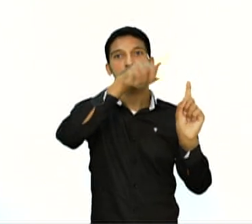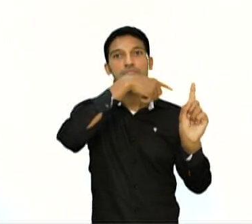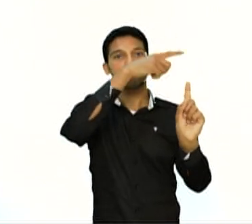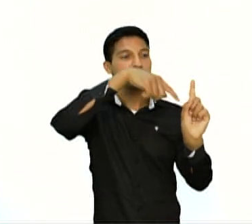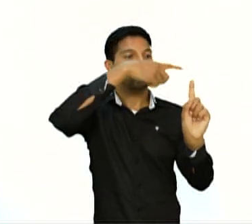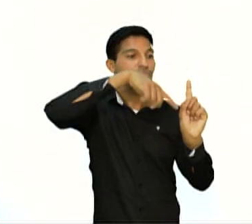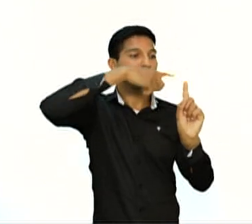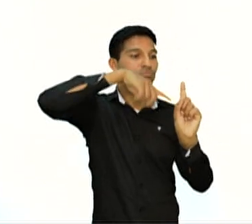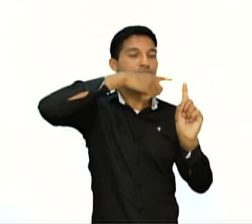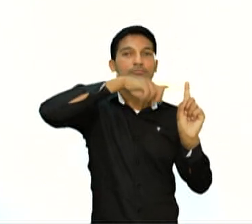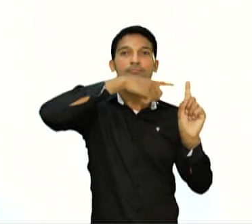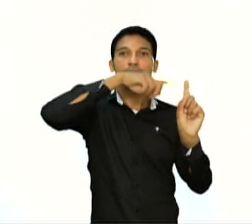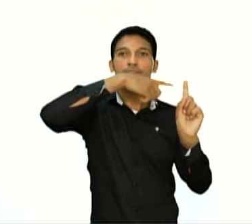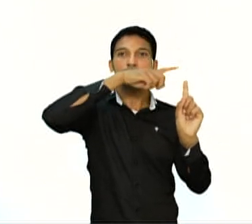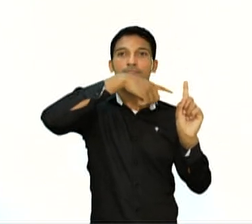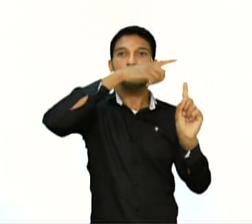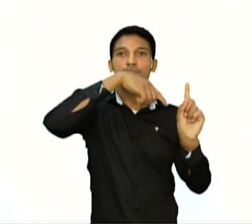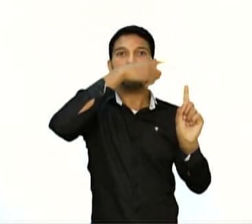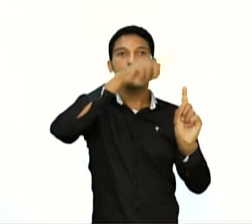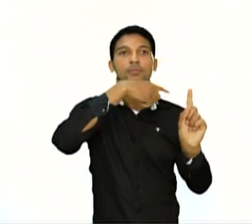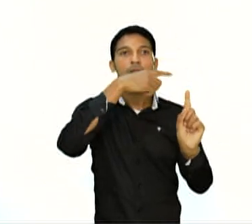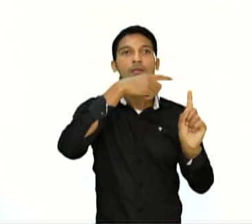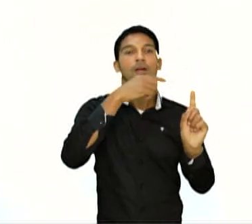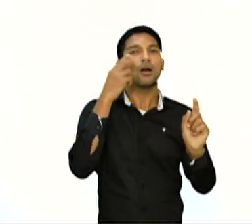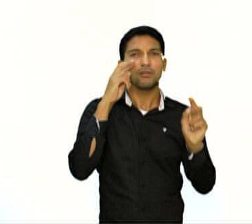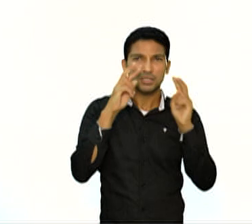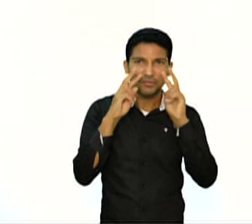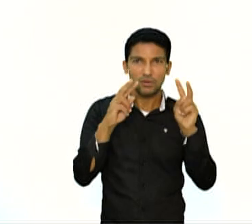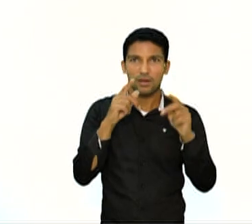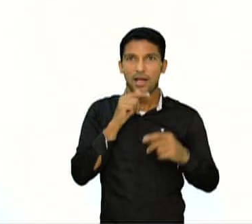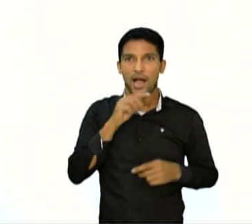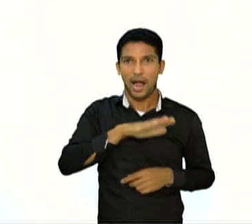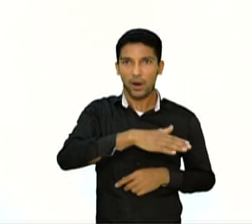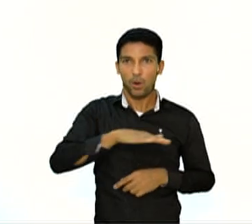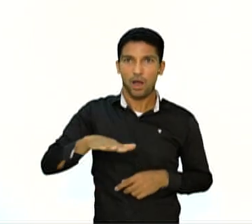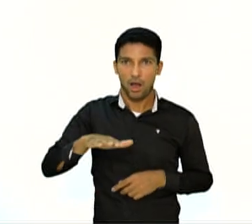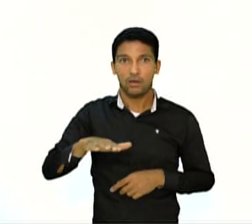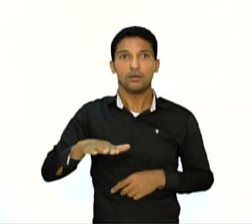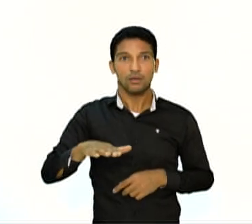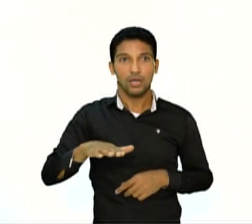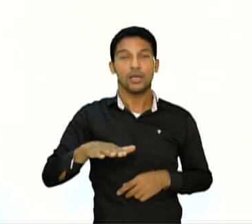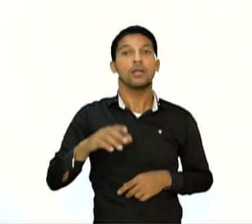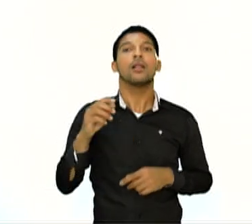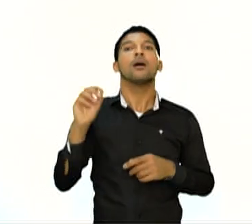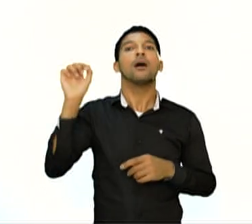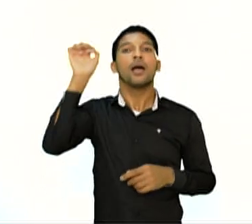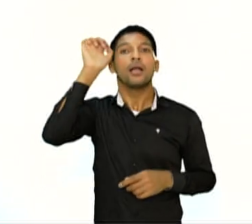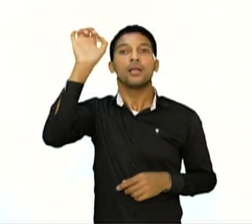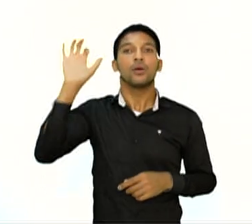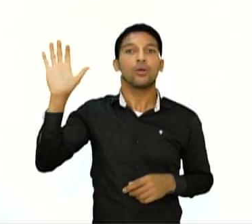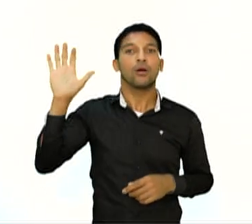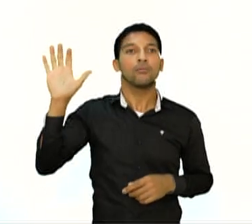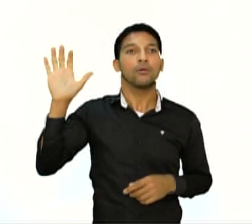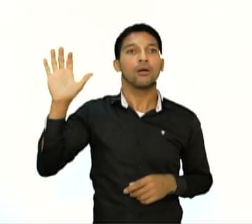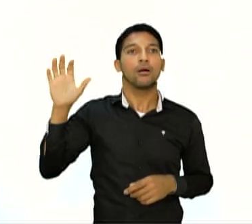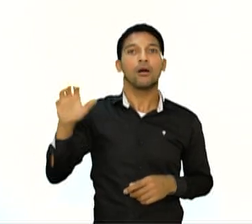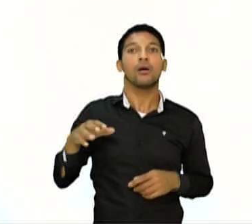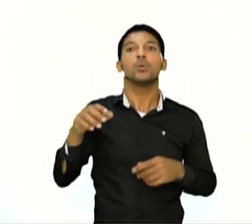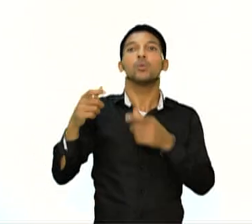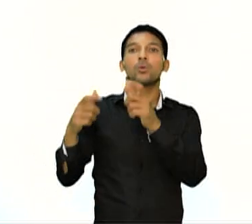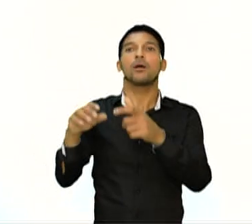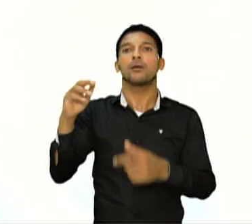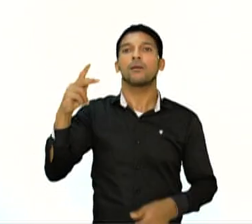ela é bem diferente, ela é construída na água, isso é muito feito agora na Europa, principalmente na área da Península